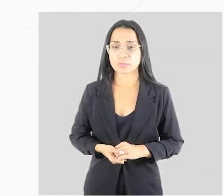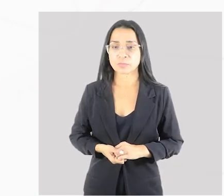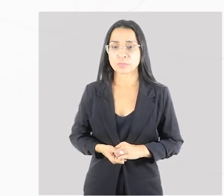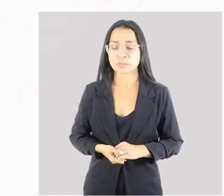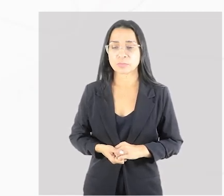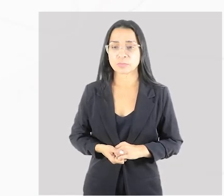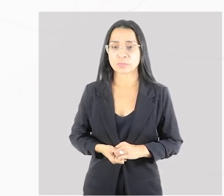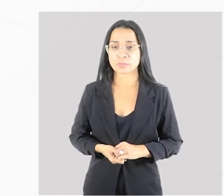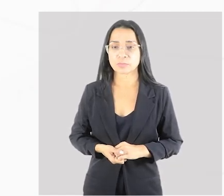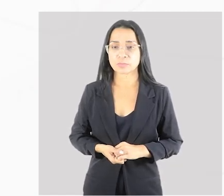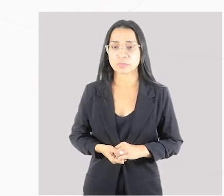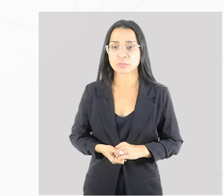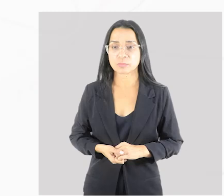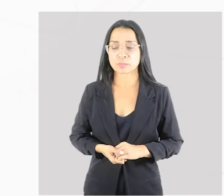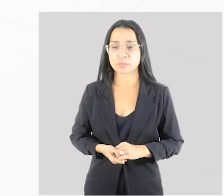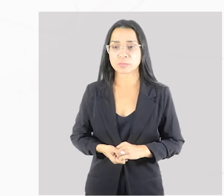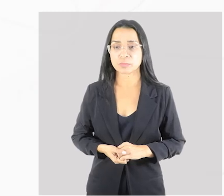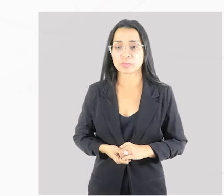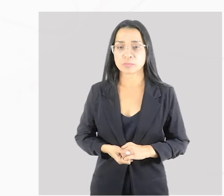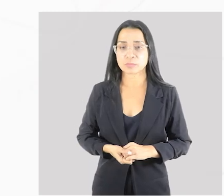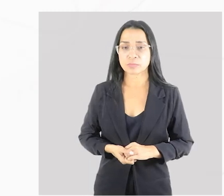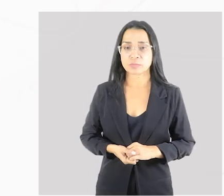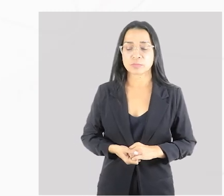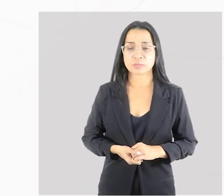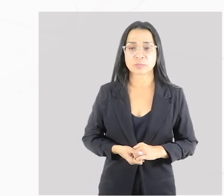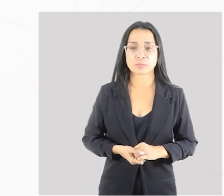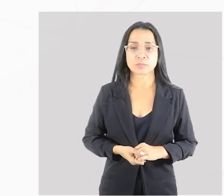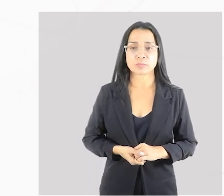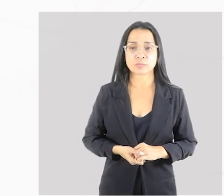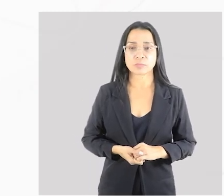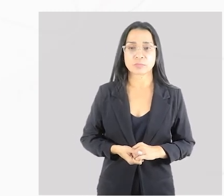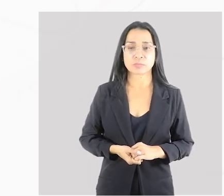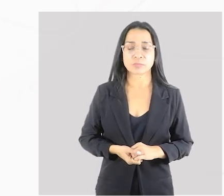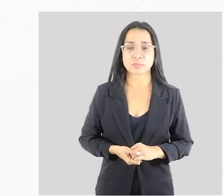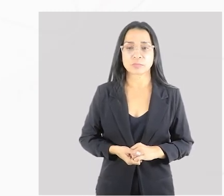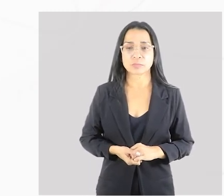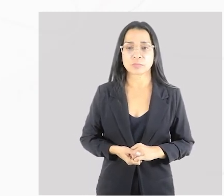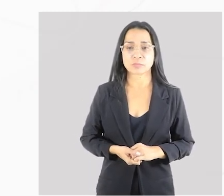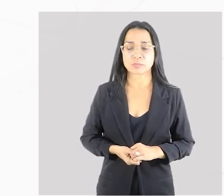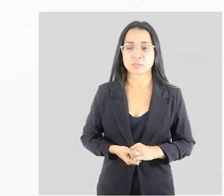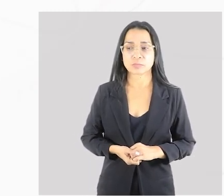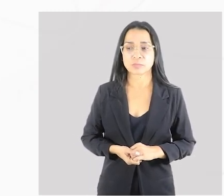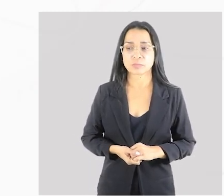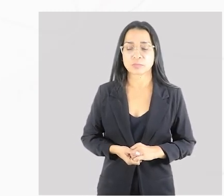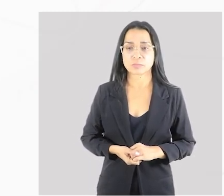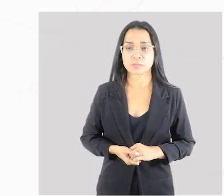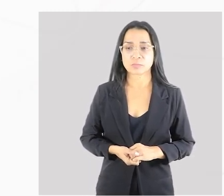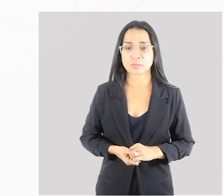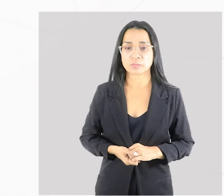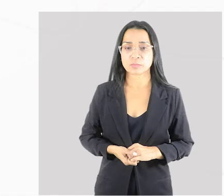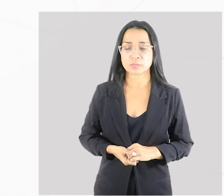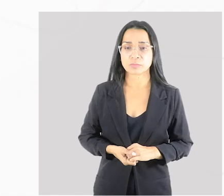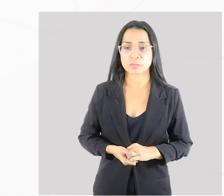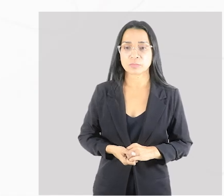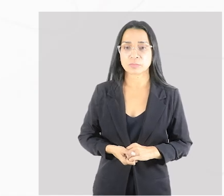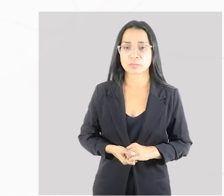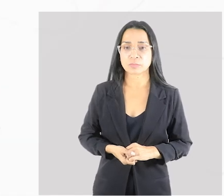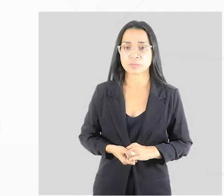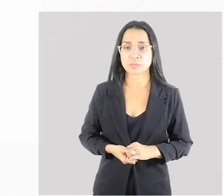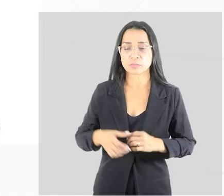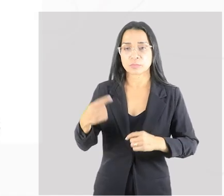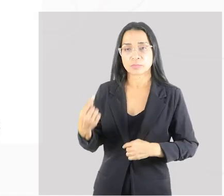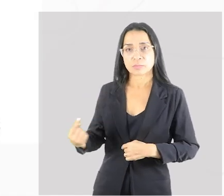é necessária a ação das enzimas de restrição, denominadas de endonucleases de